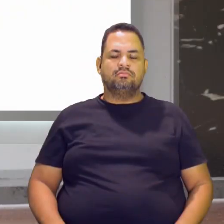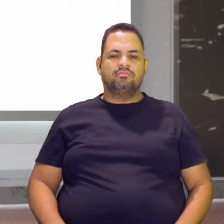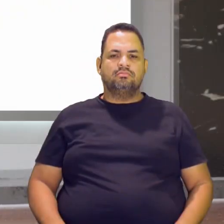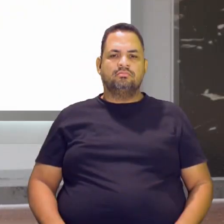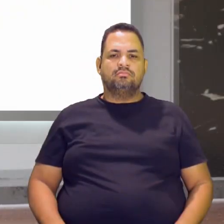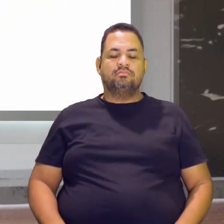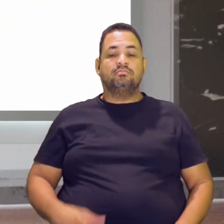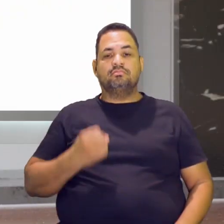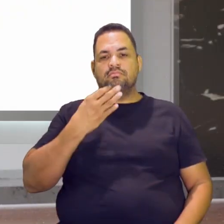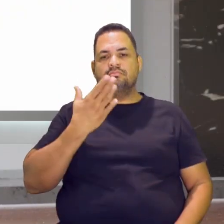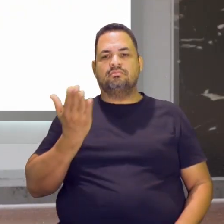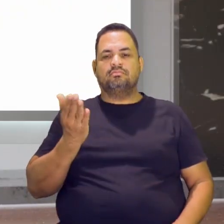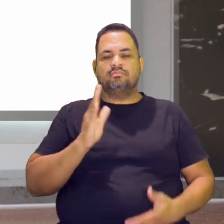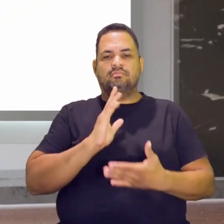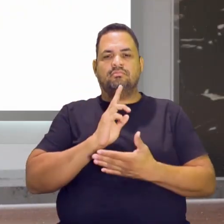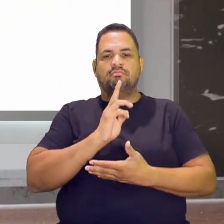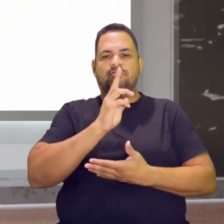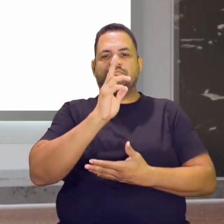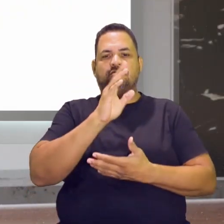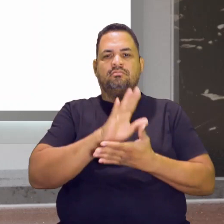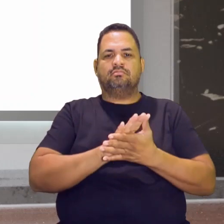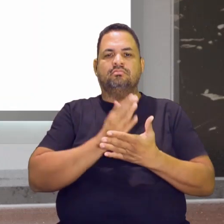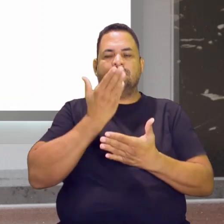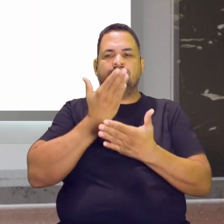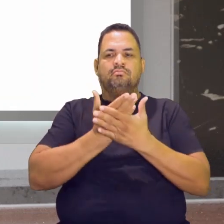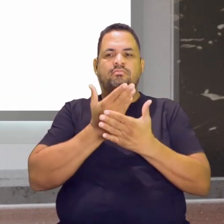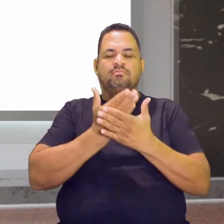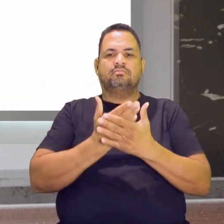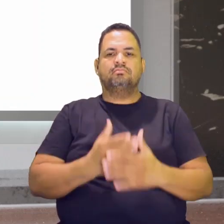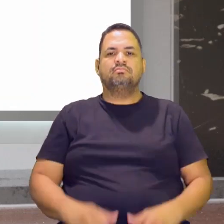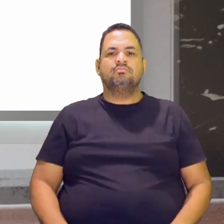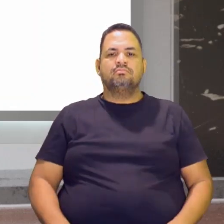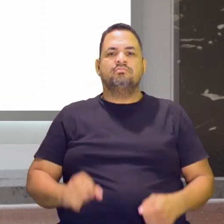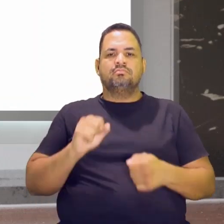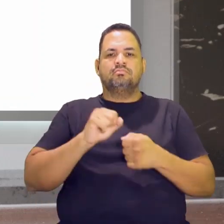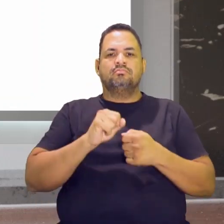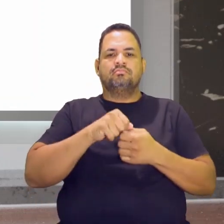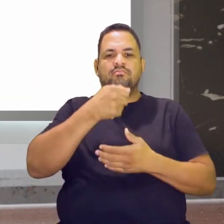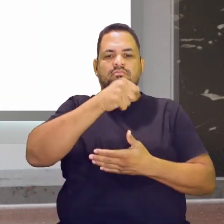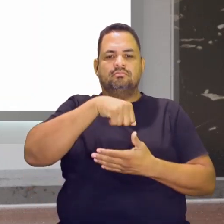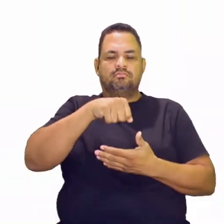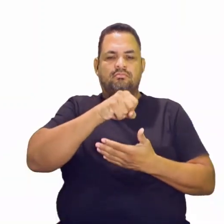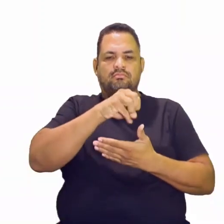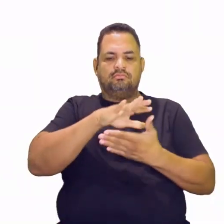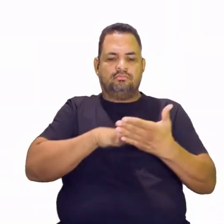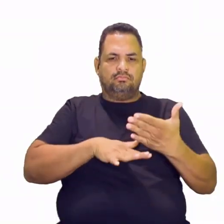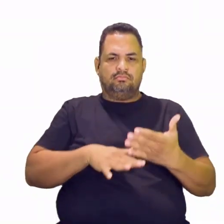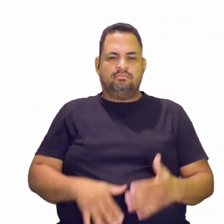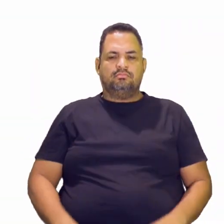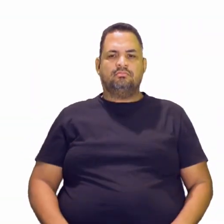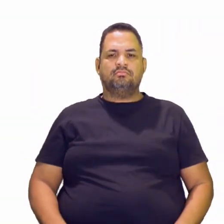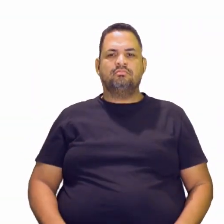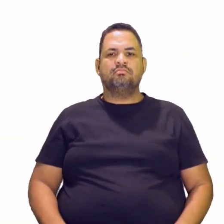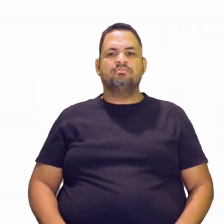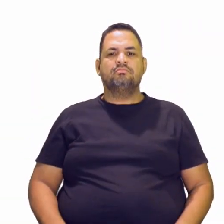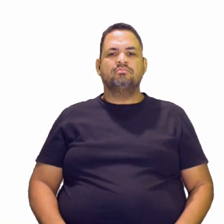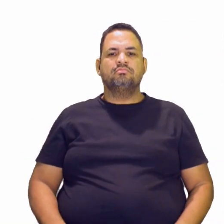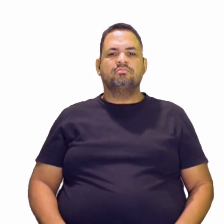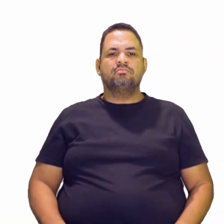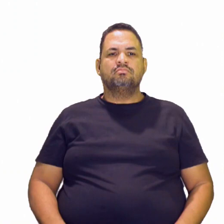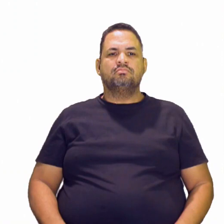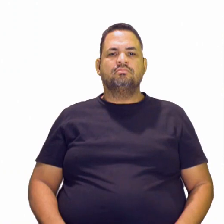Muito bem, queridos, vamos dar sequência aos nossos estudos, fazendo então a correção das atividades, né,